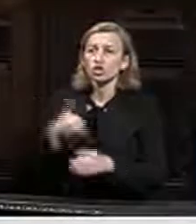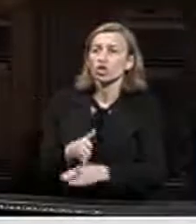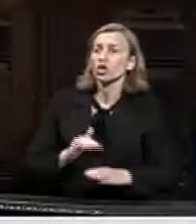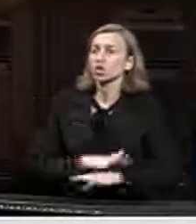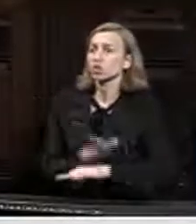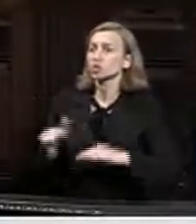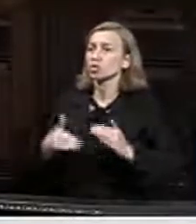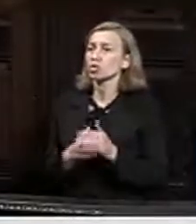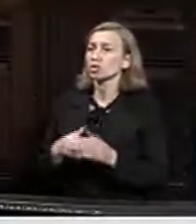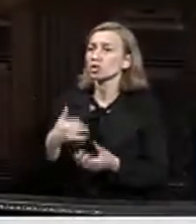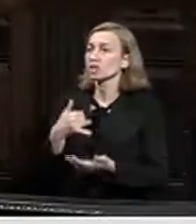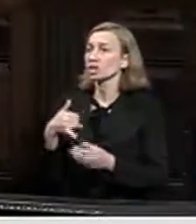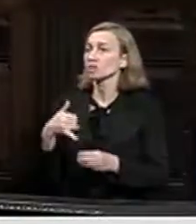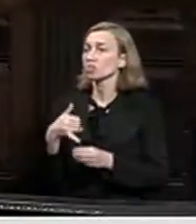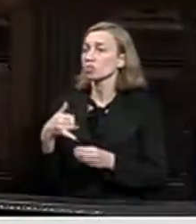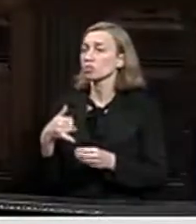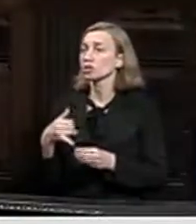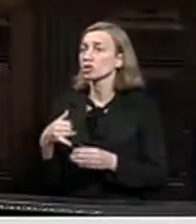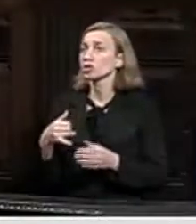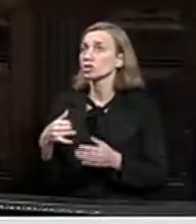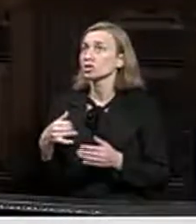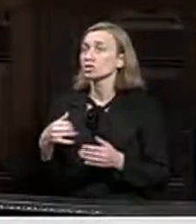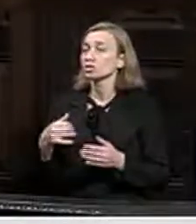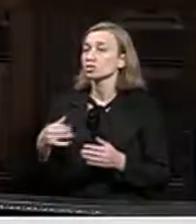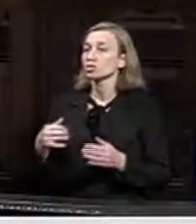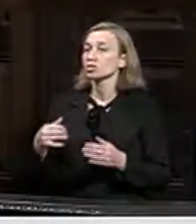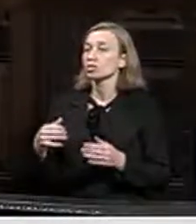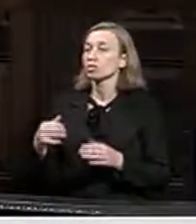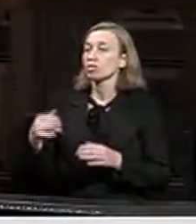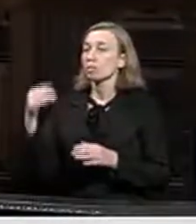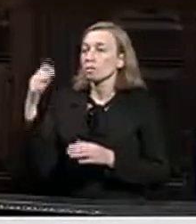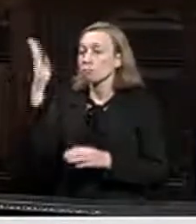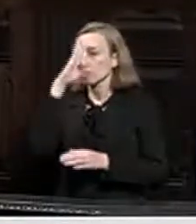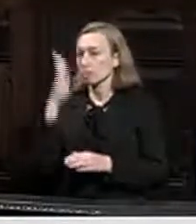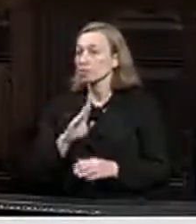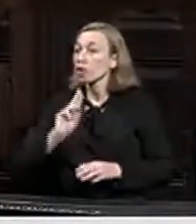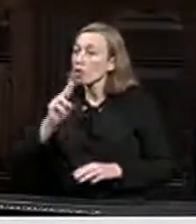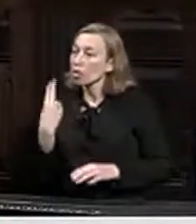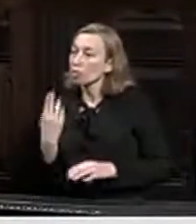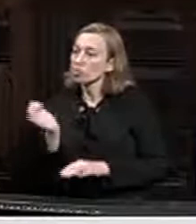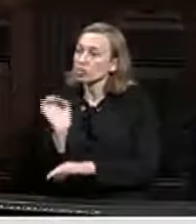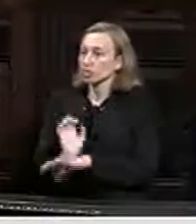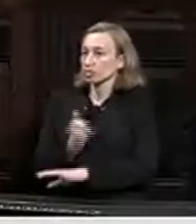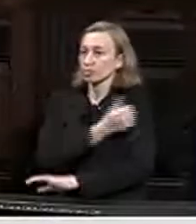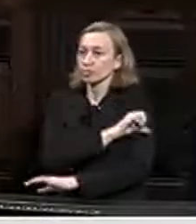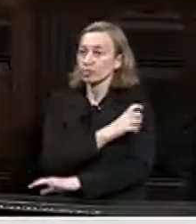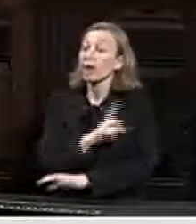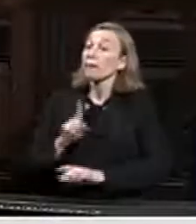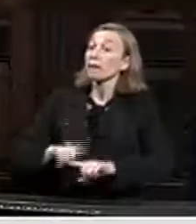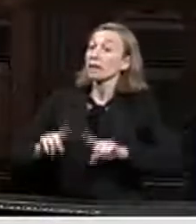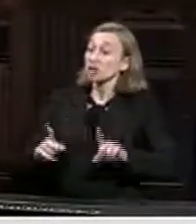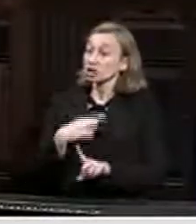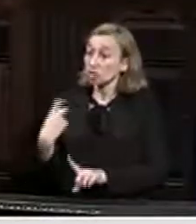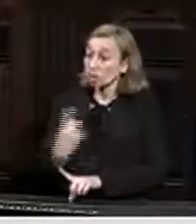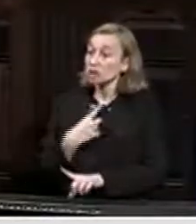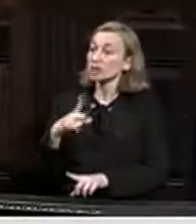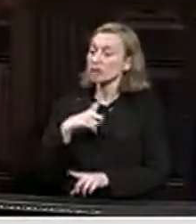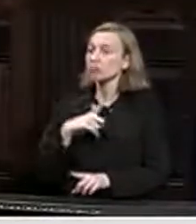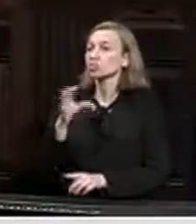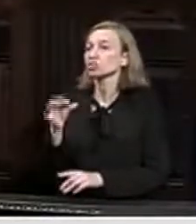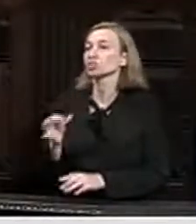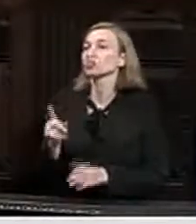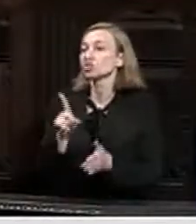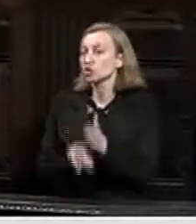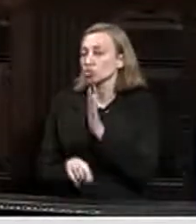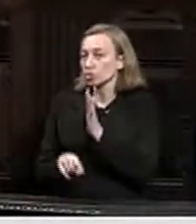ainda não chegou em todas as bombas do estado do Rio de Janeiro. Agora, nós demos um desconto, uma redução no